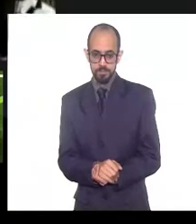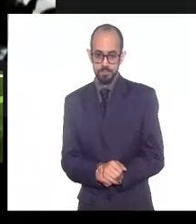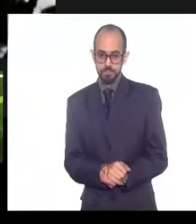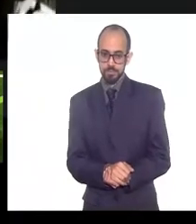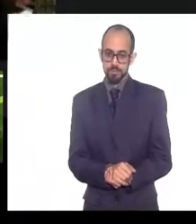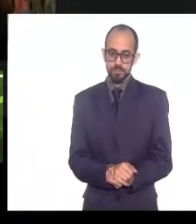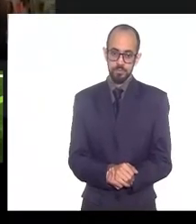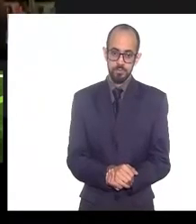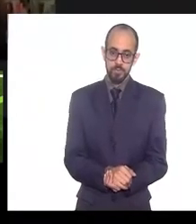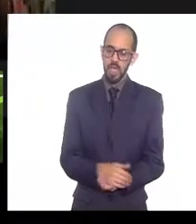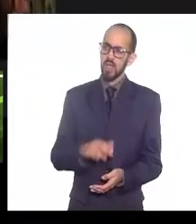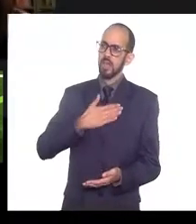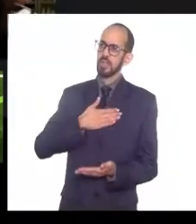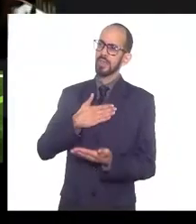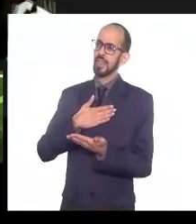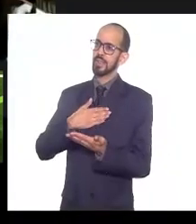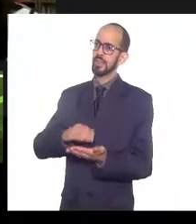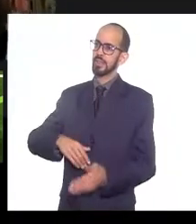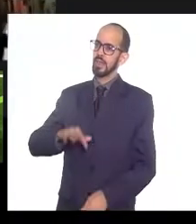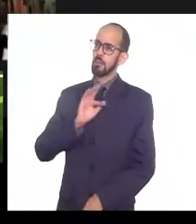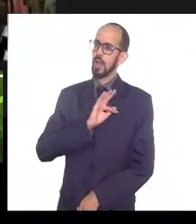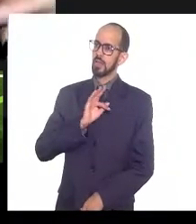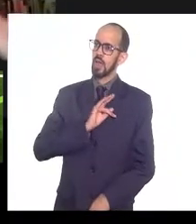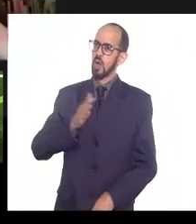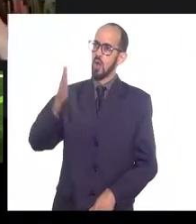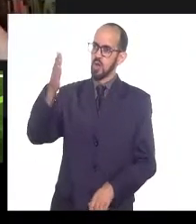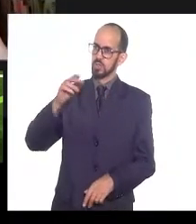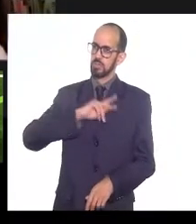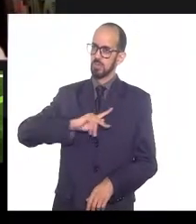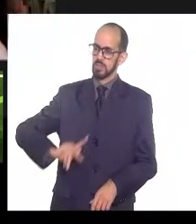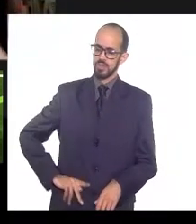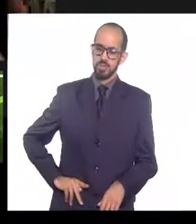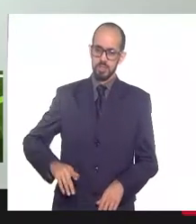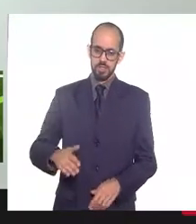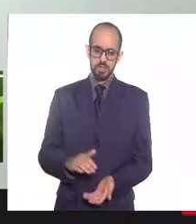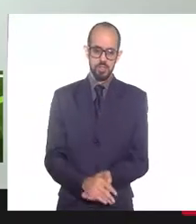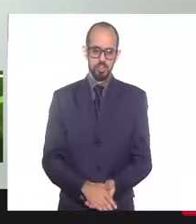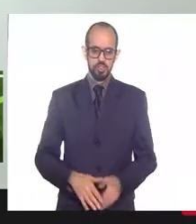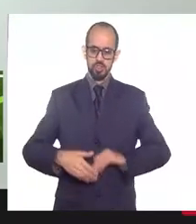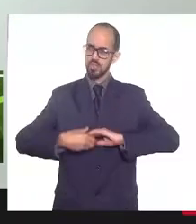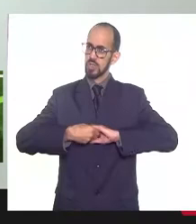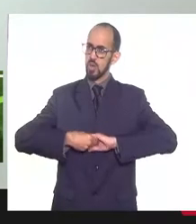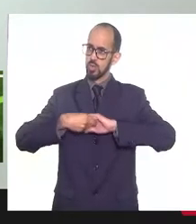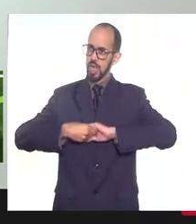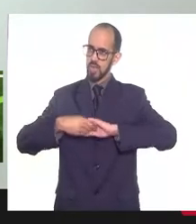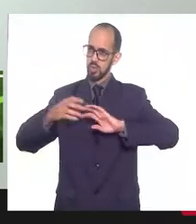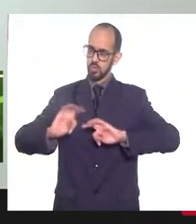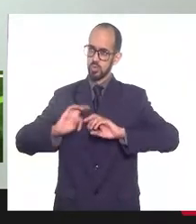Nobre querida deputada Marta Rocha, que preside essa CPI, mais uma vez saudar a todos.